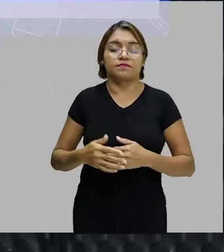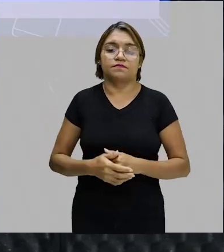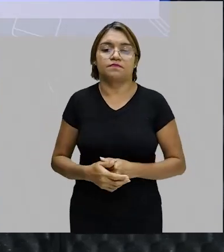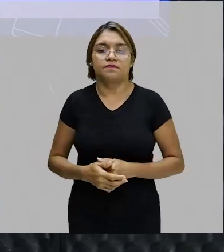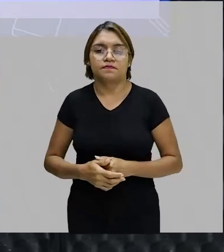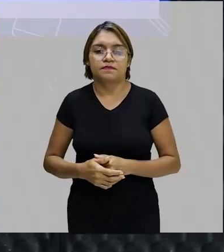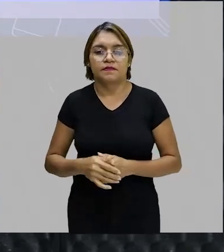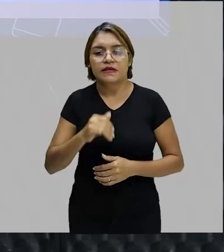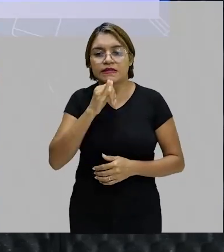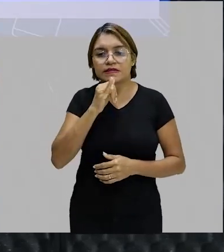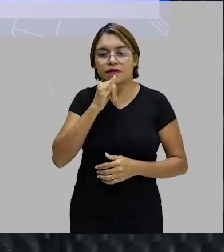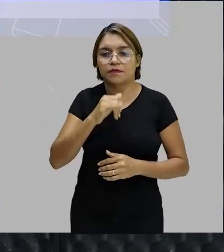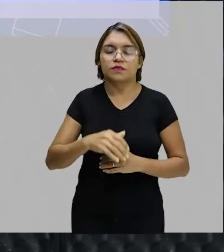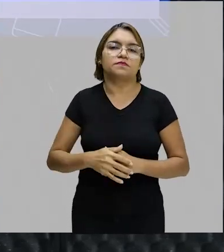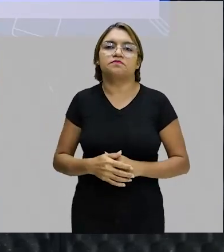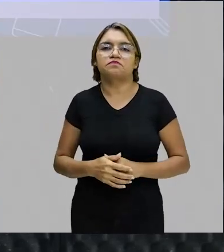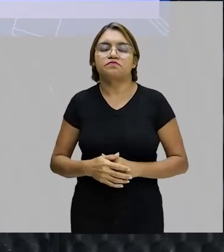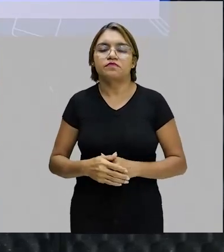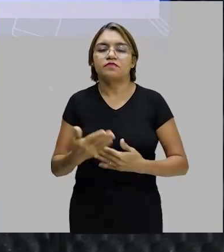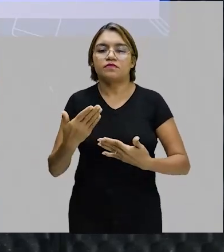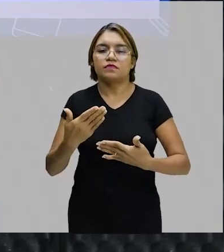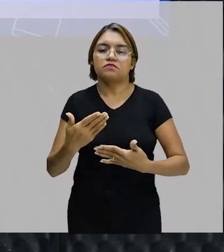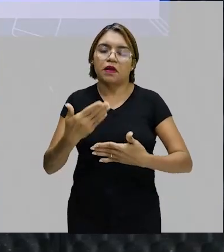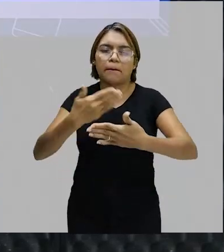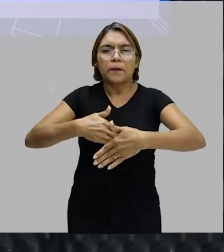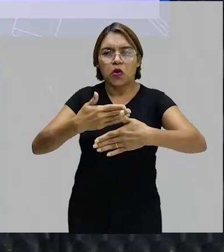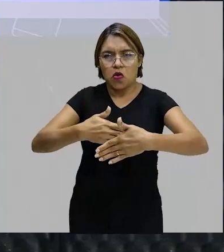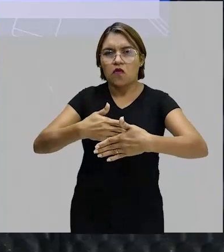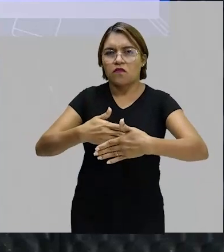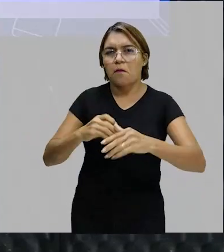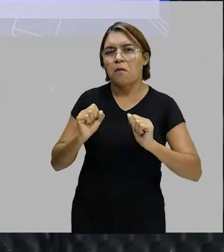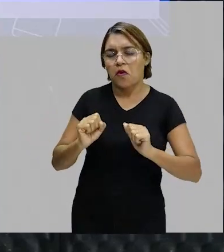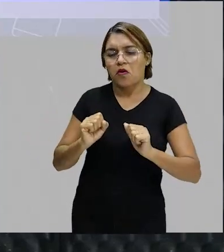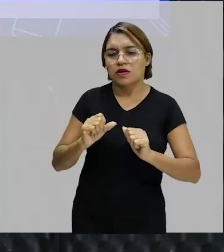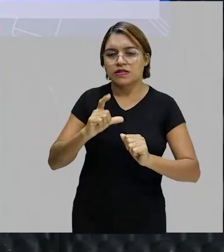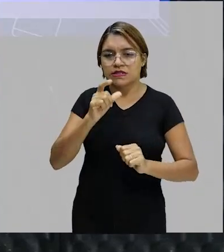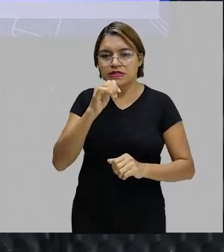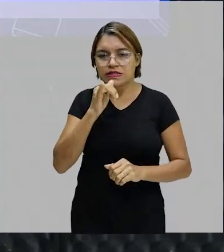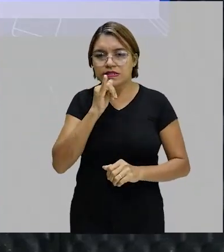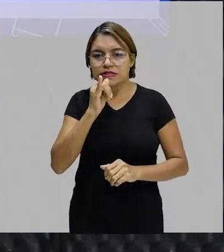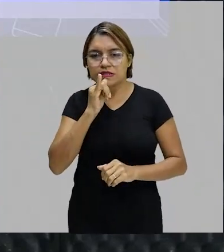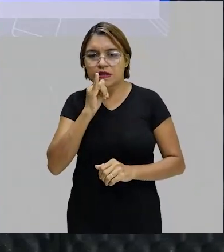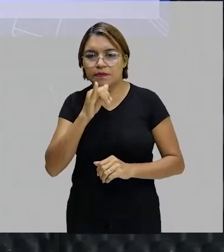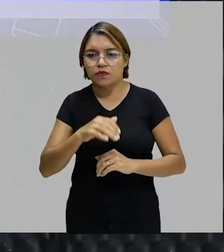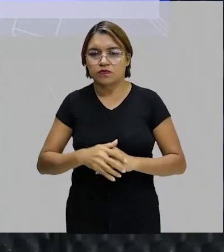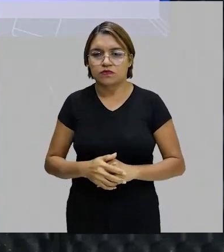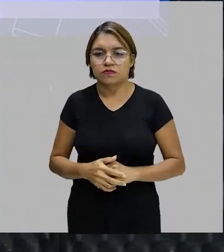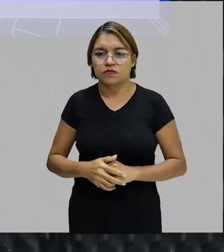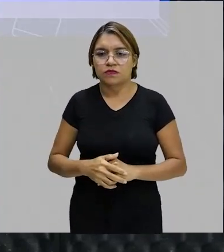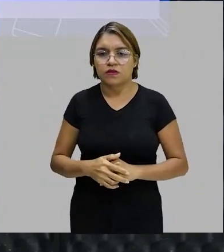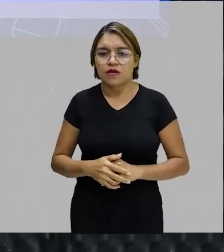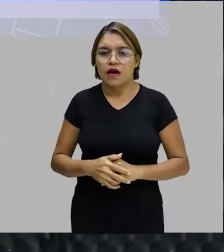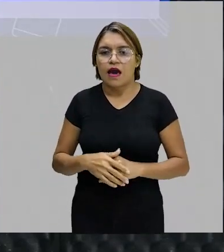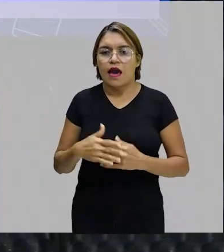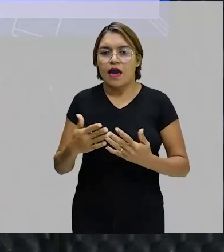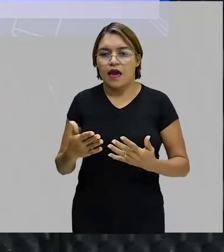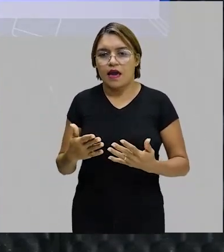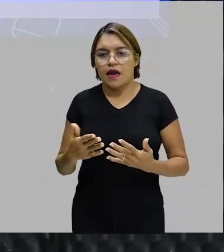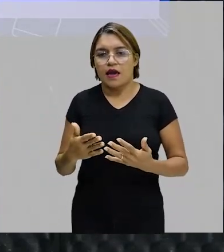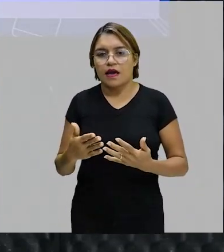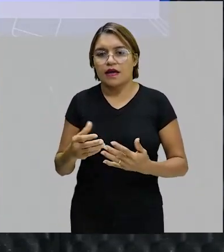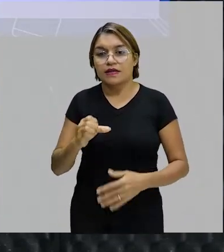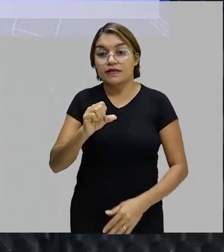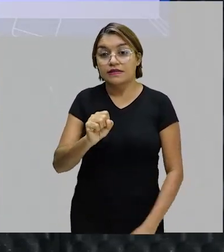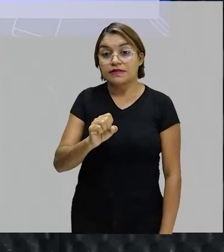Podem aparecer nas provas que, caso vocês venham fazer, pode aparecer setecentismo ou também o neoclassicismo. Por